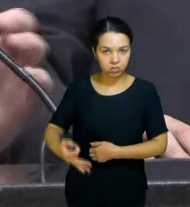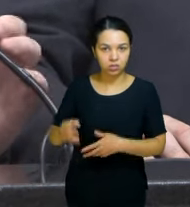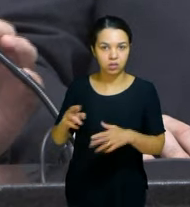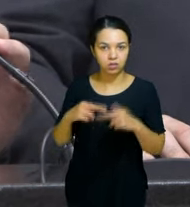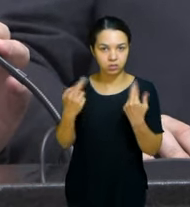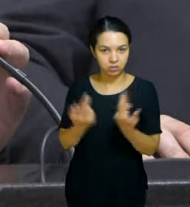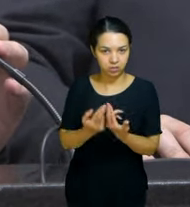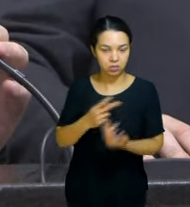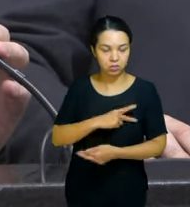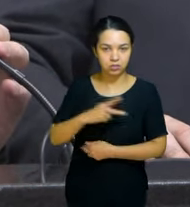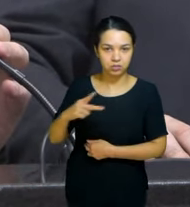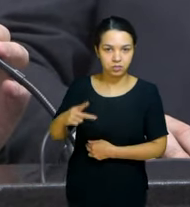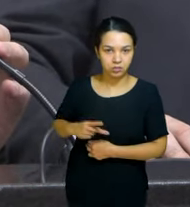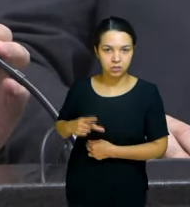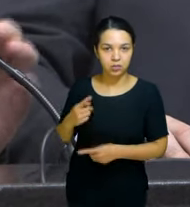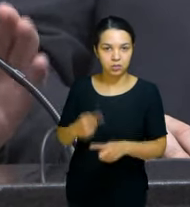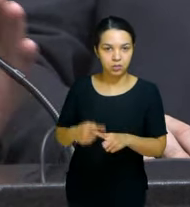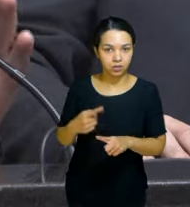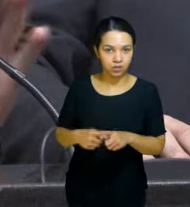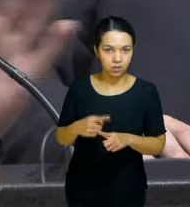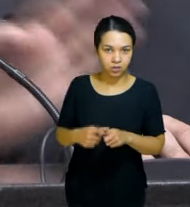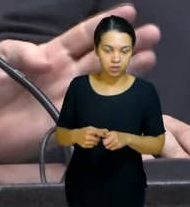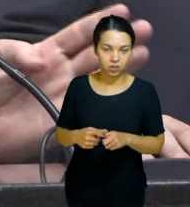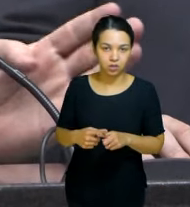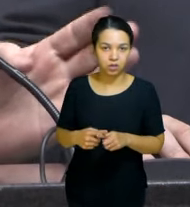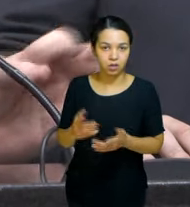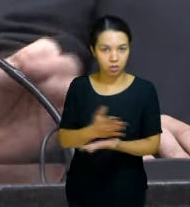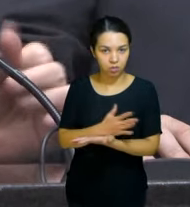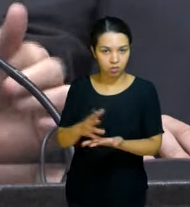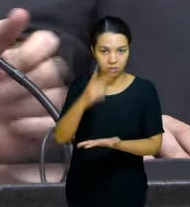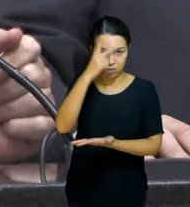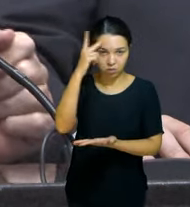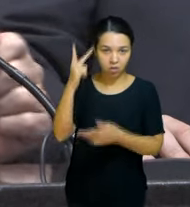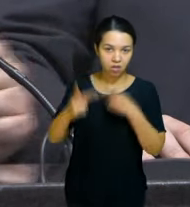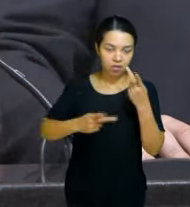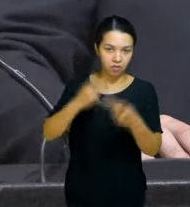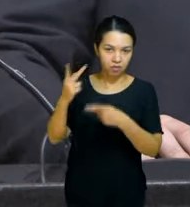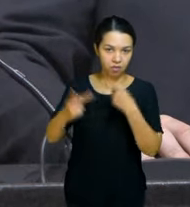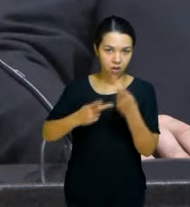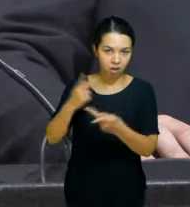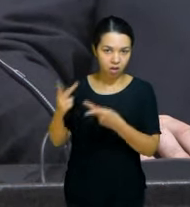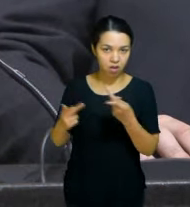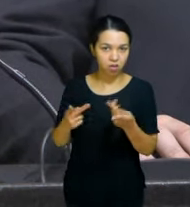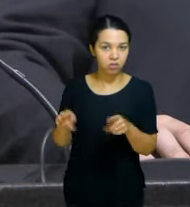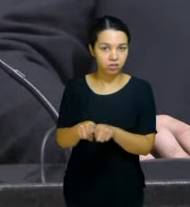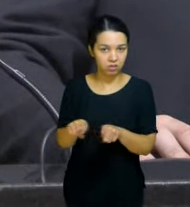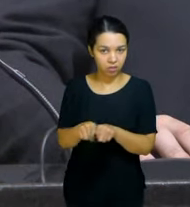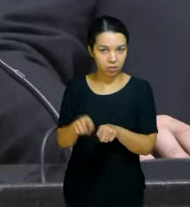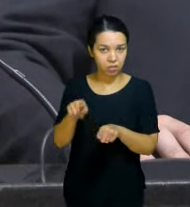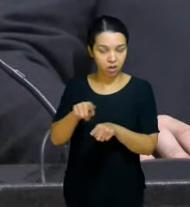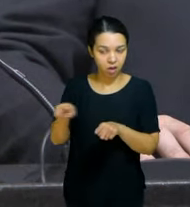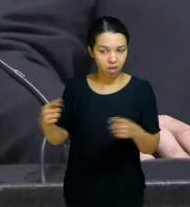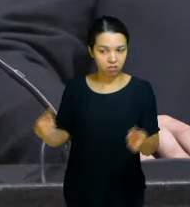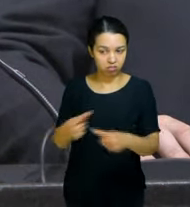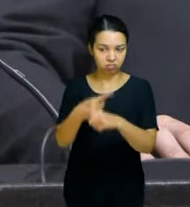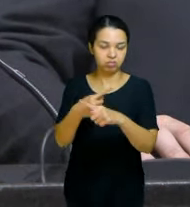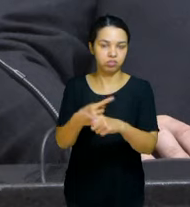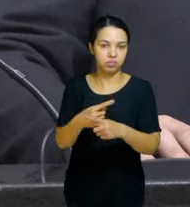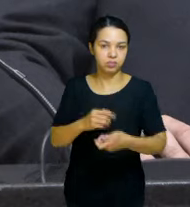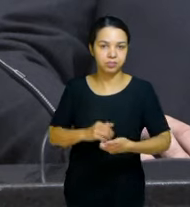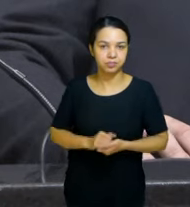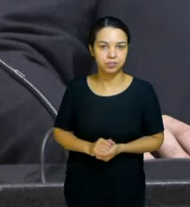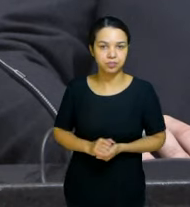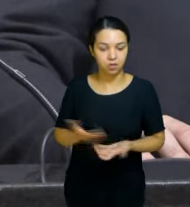pública, porque, ao mesmo tempo que algumas pessoas falam, elas mesmas se vêm de contramão. Eu quero